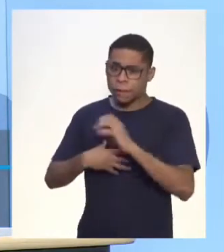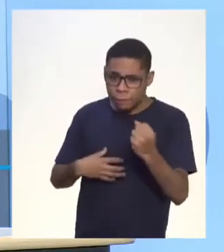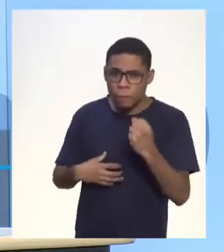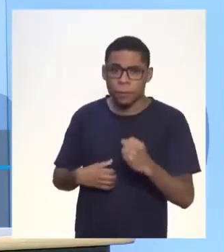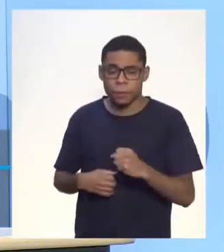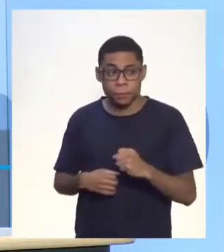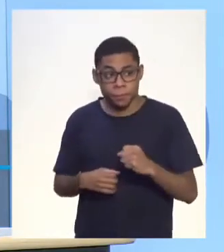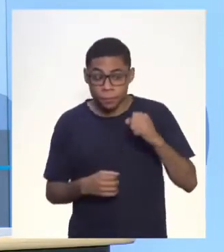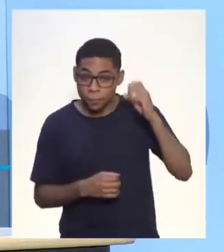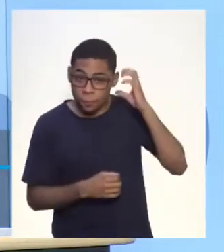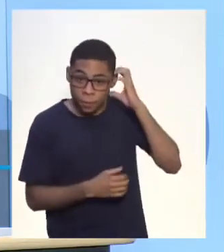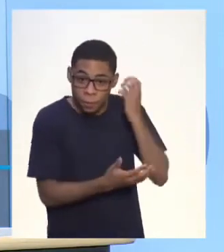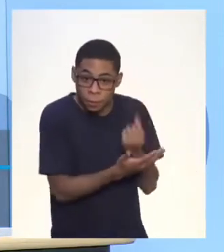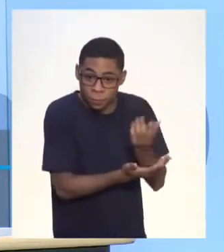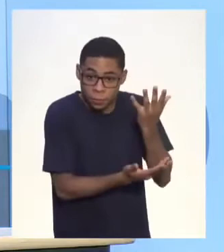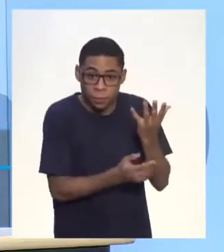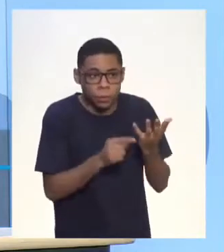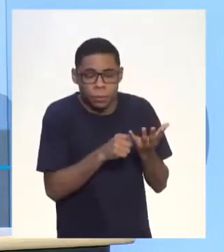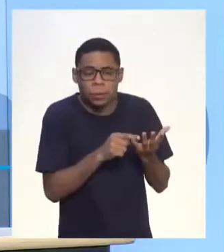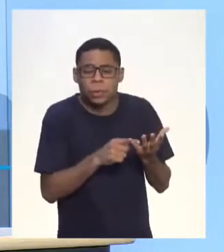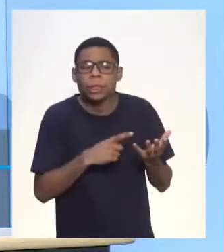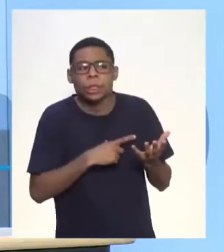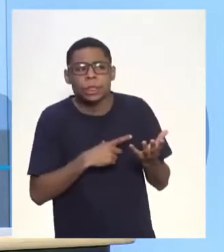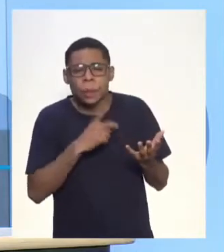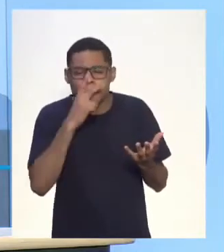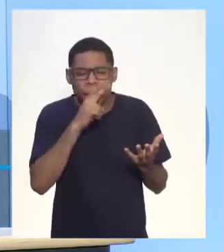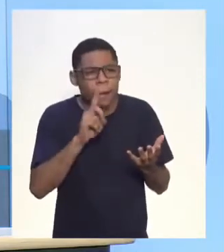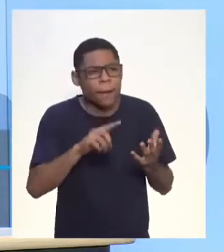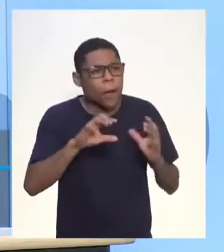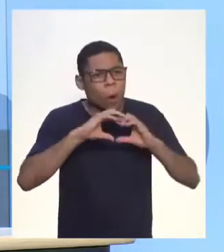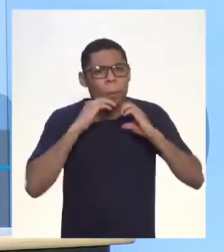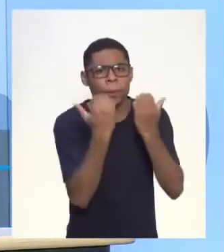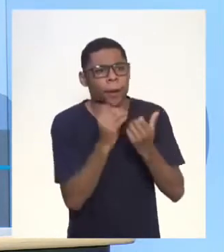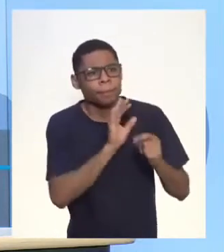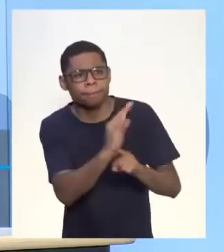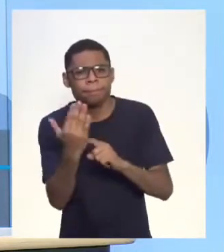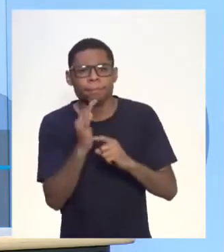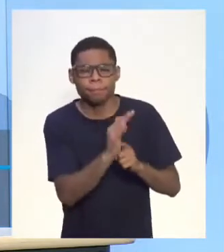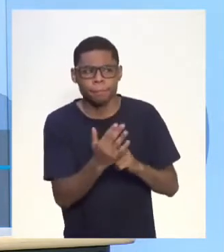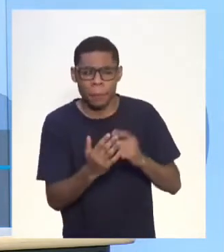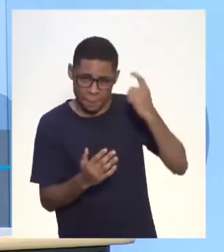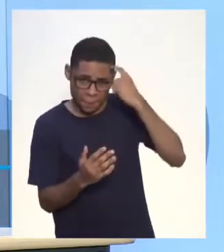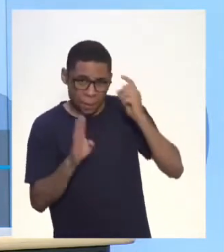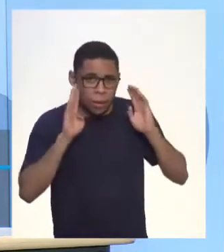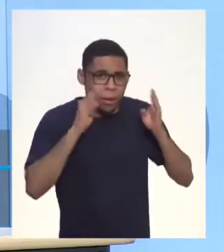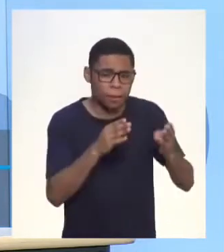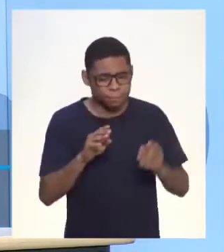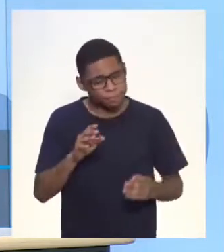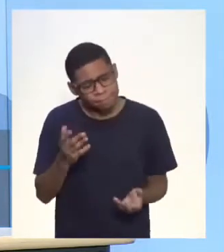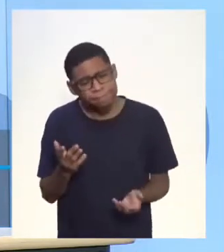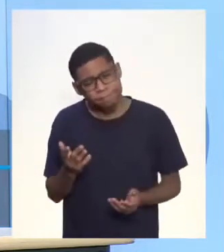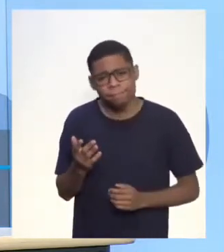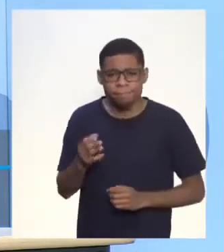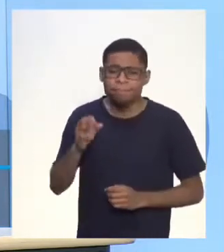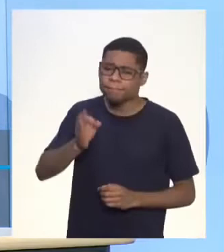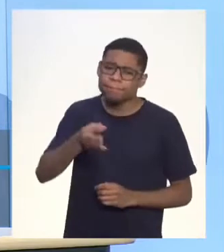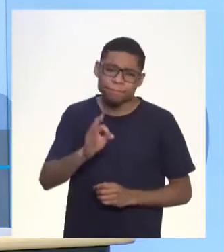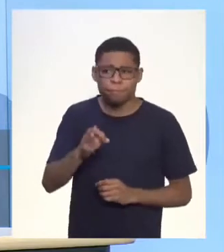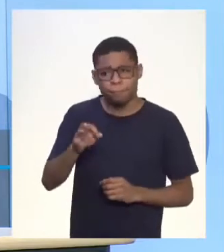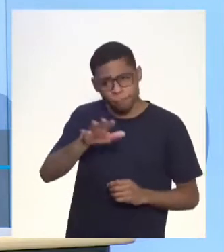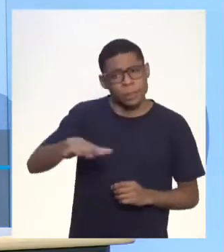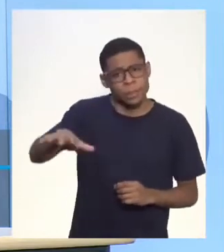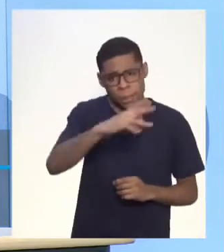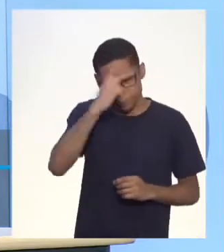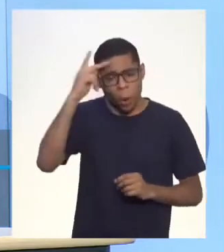ele faz um trabalho de conscientização, ele é sim de interesse público, né? A palavra empatia, né? Talvez a gente tenha